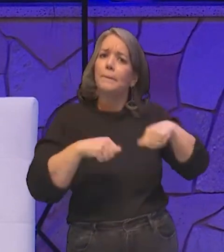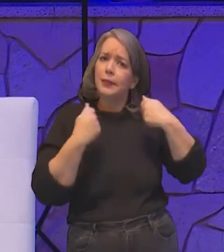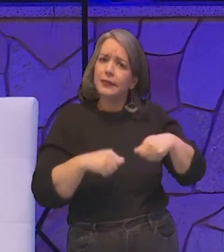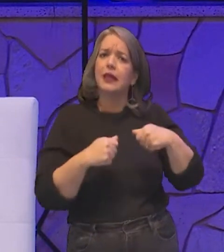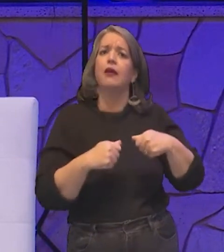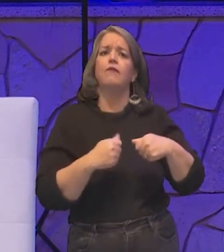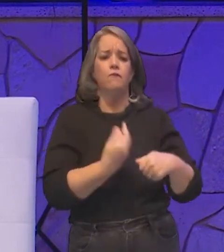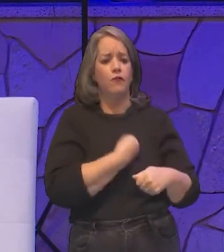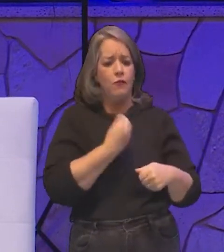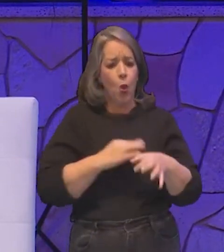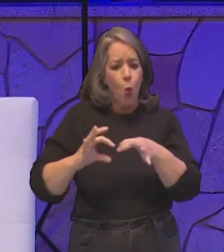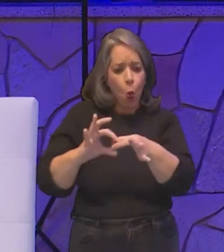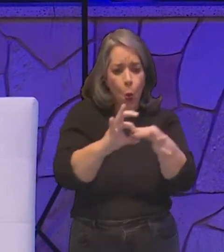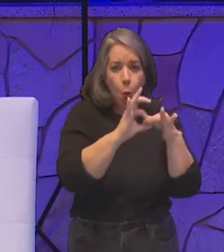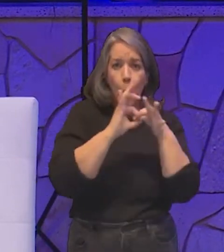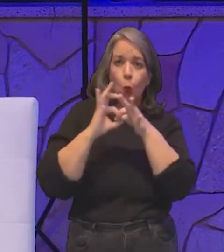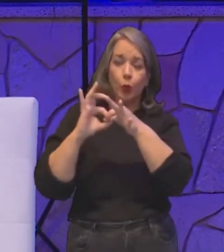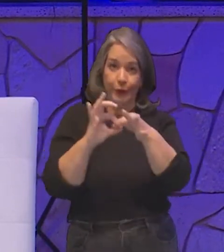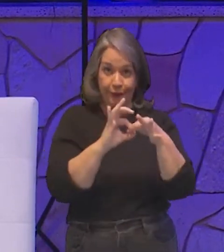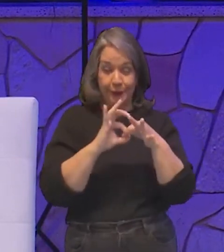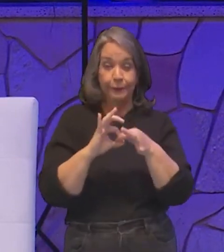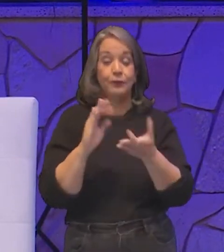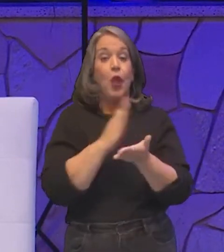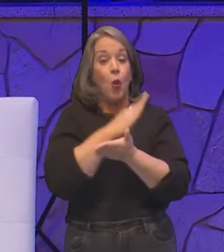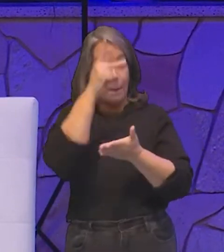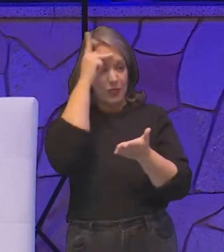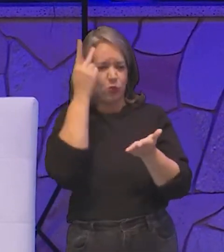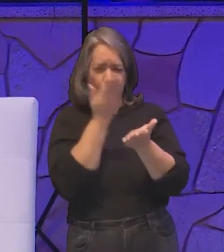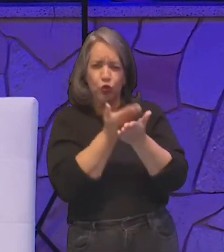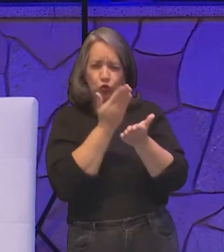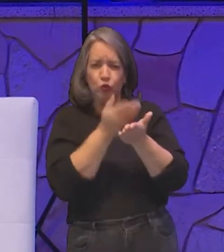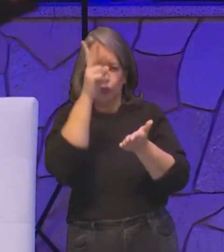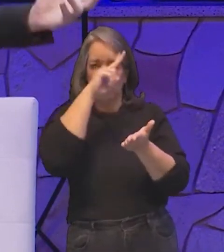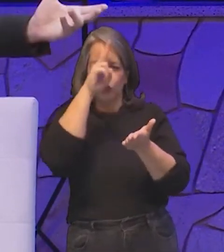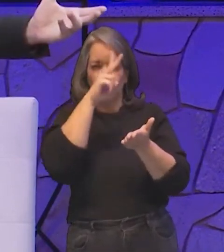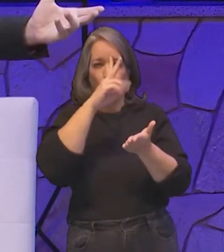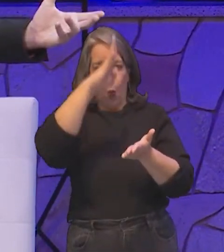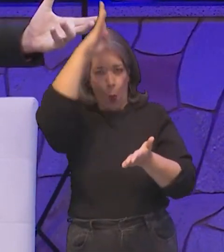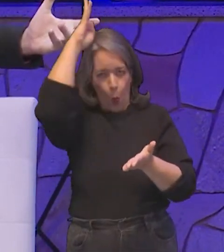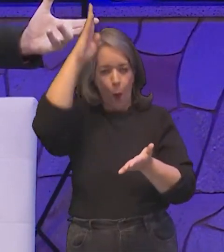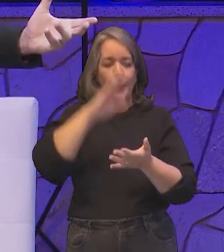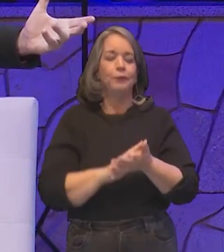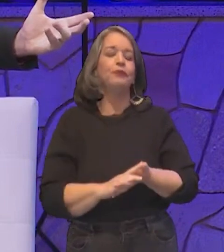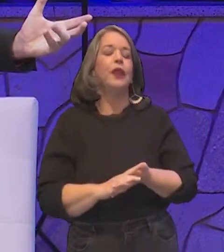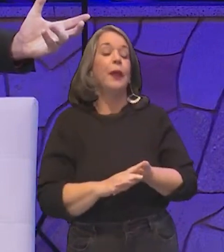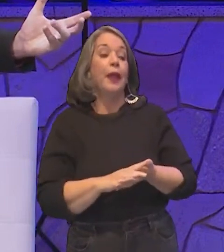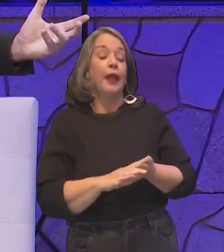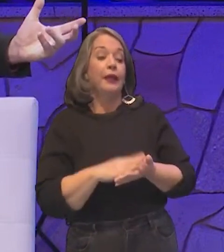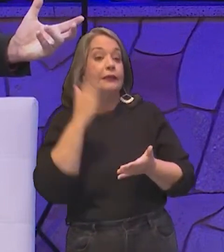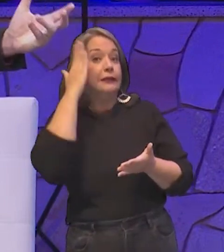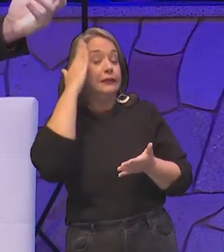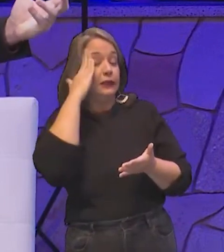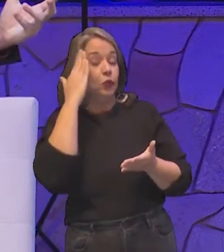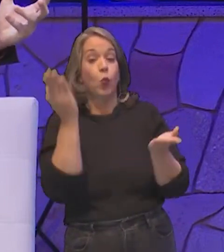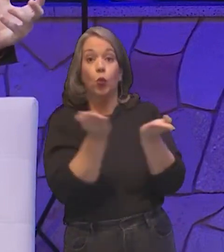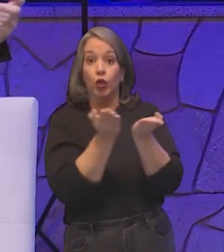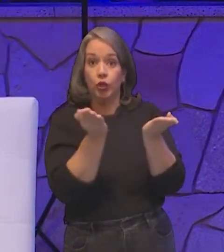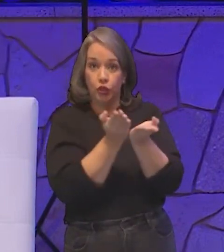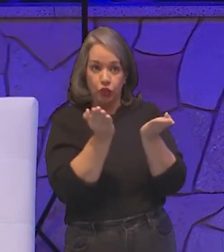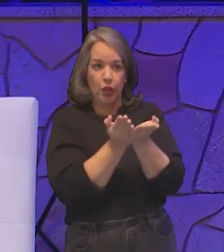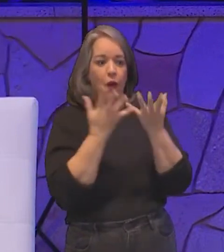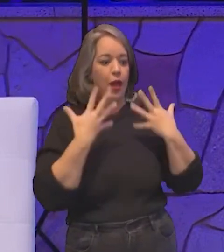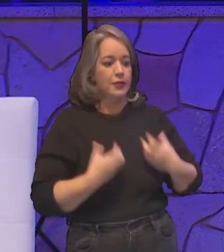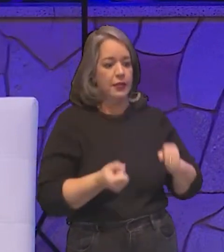por judeus, mas depois de um tempo o imperador romano expulsou os judeus daquela cidade, e isso fez com que